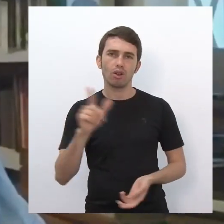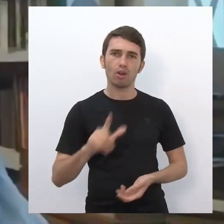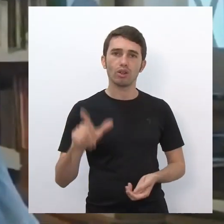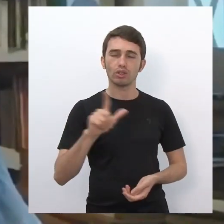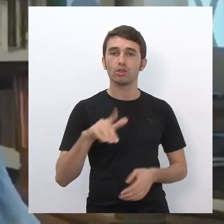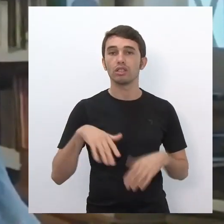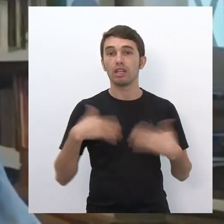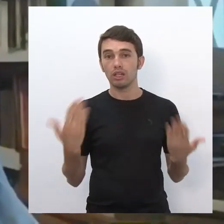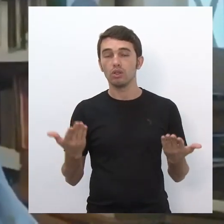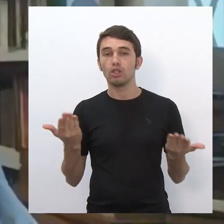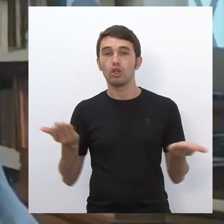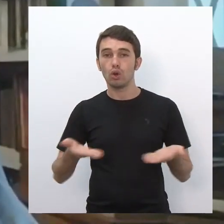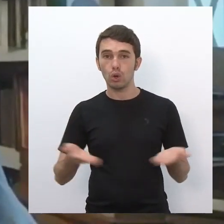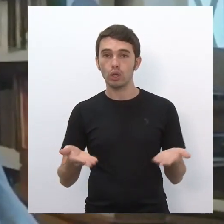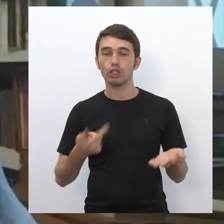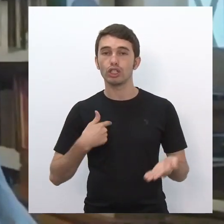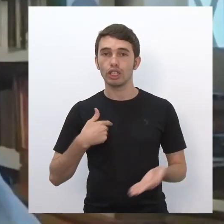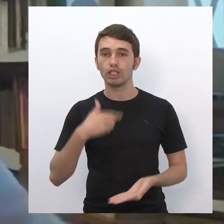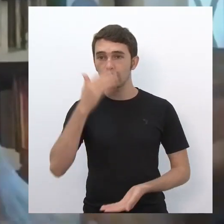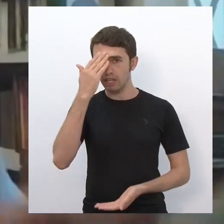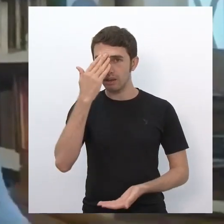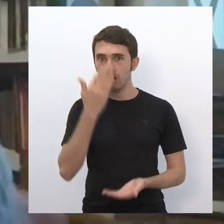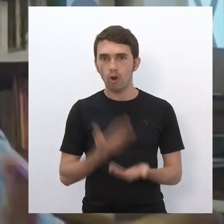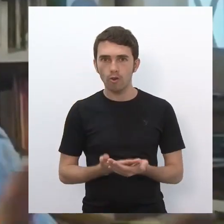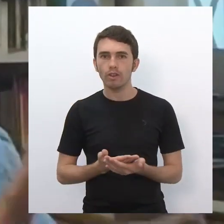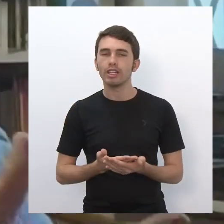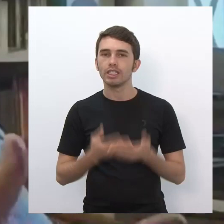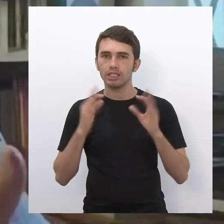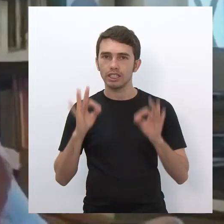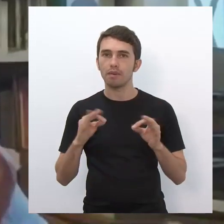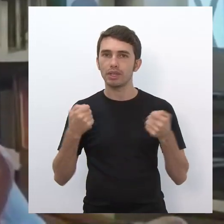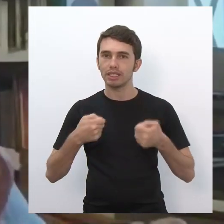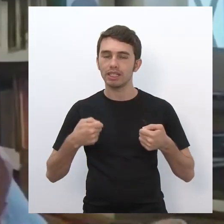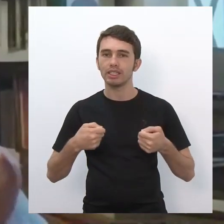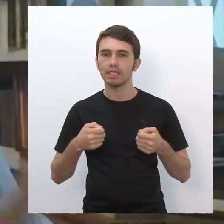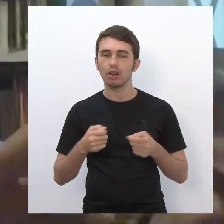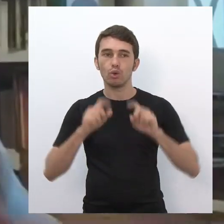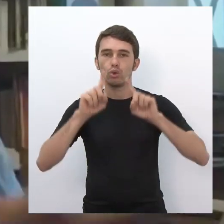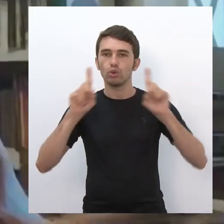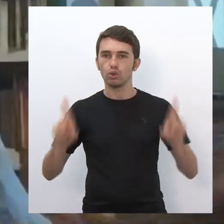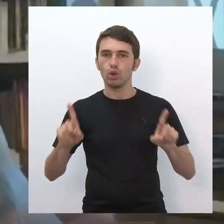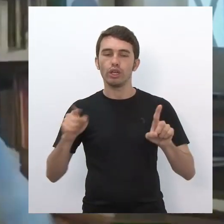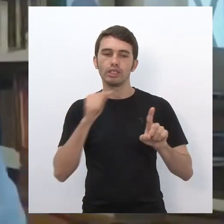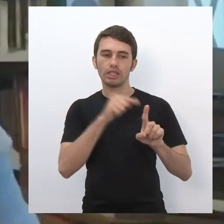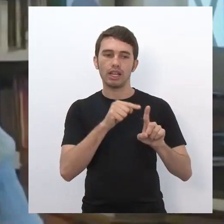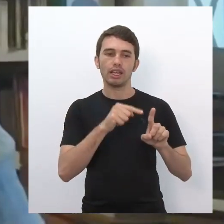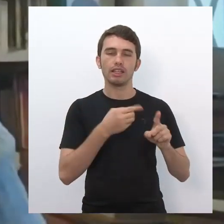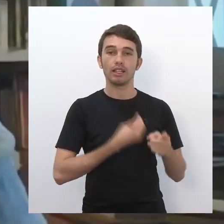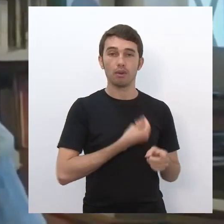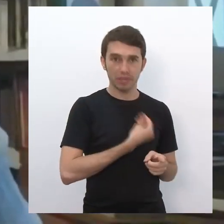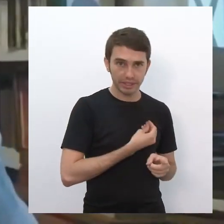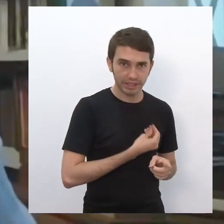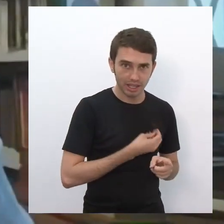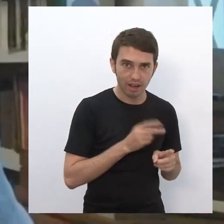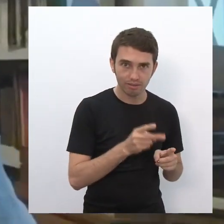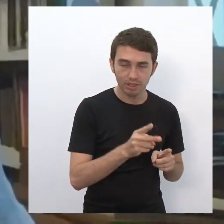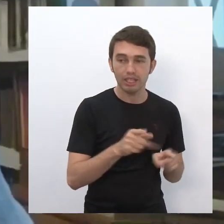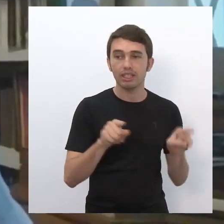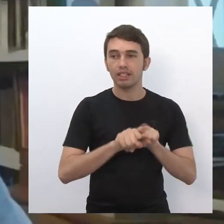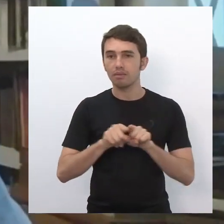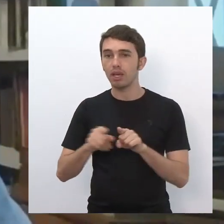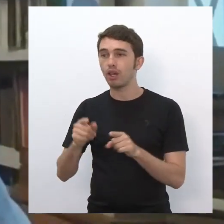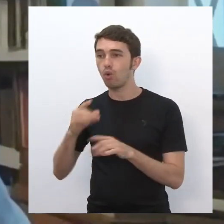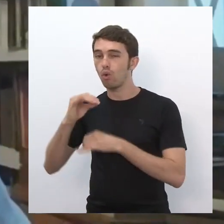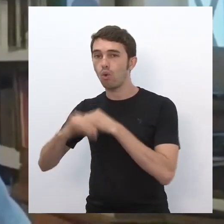que hoje a gente está convencido que a gente deve manter os dois formatos. Eles são complementares, né? Agora, o clube de